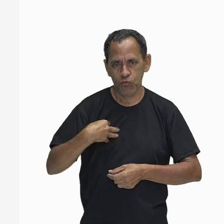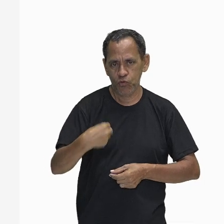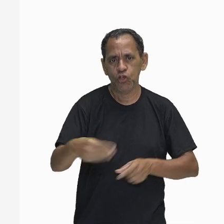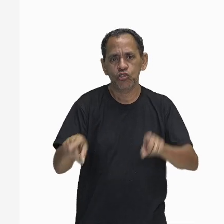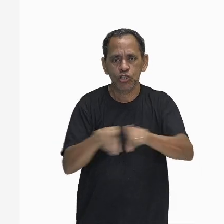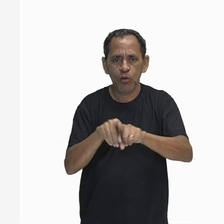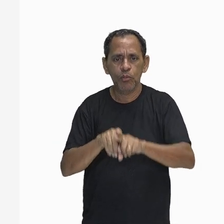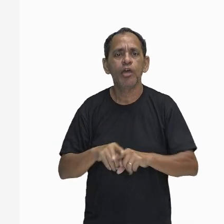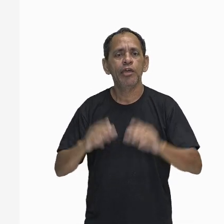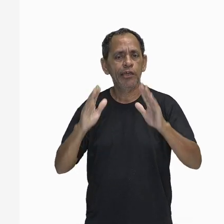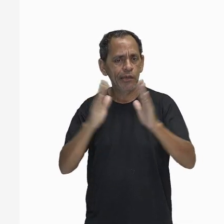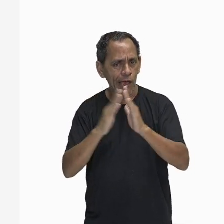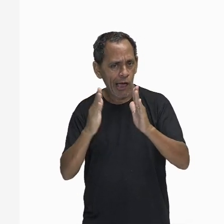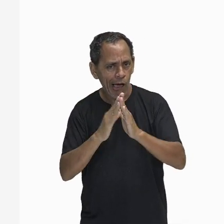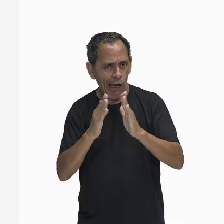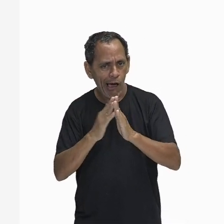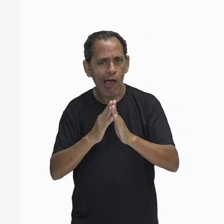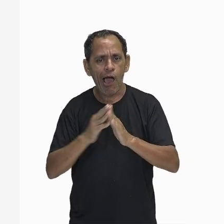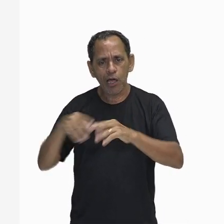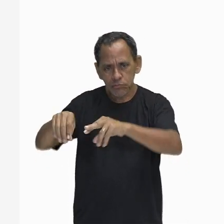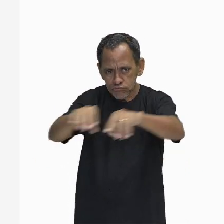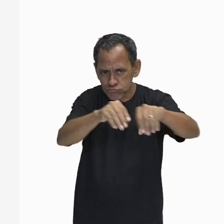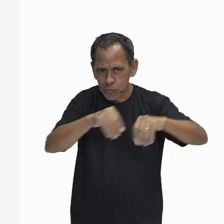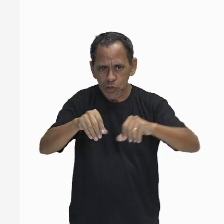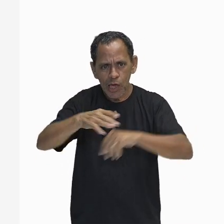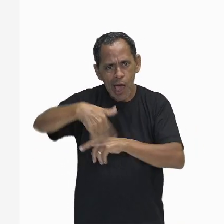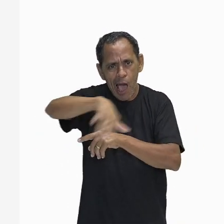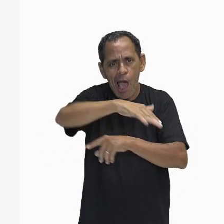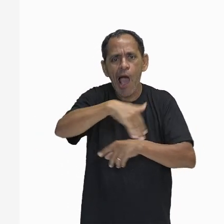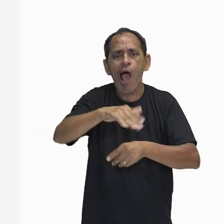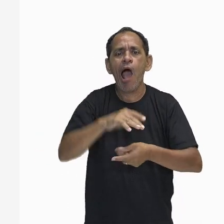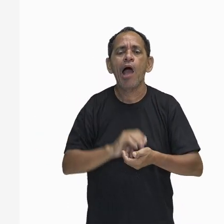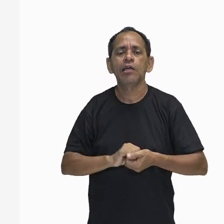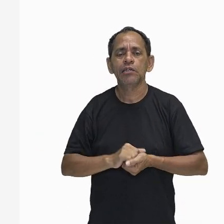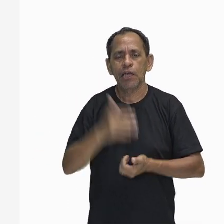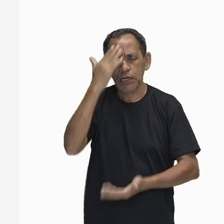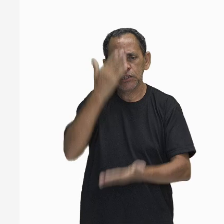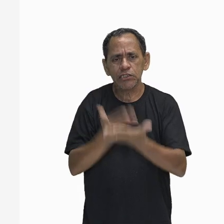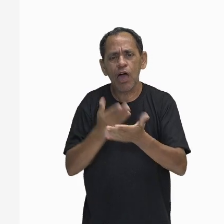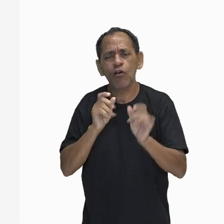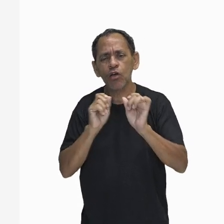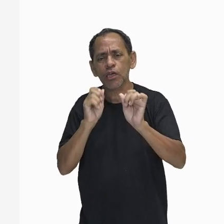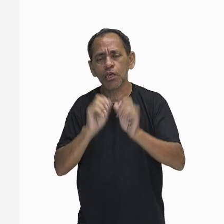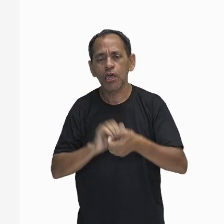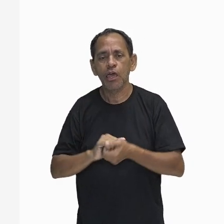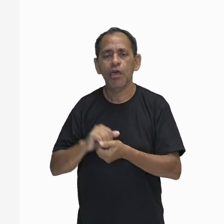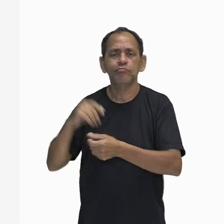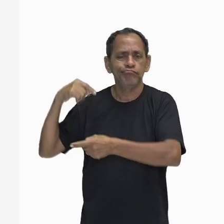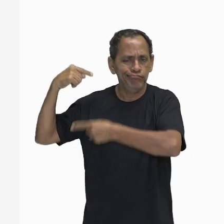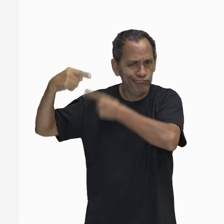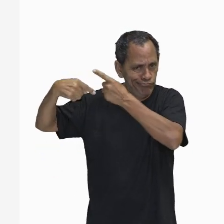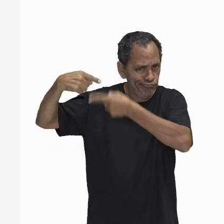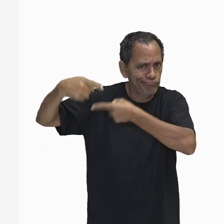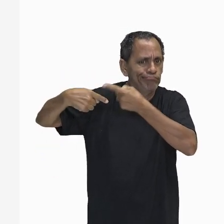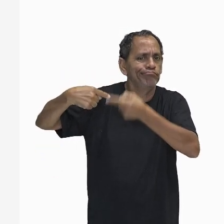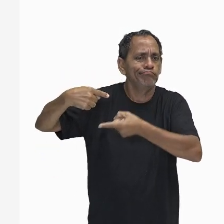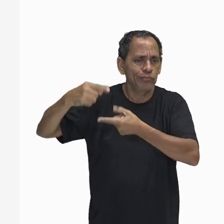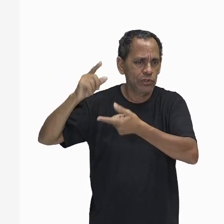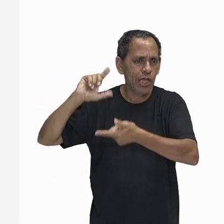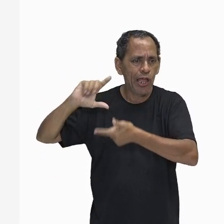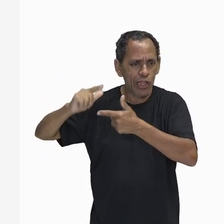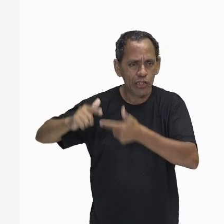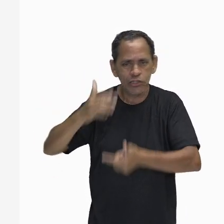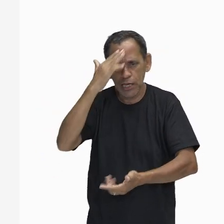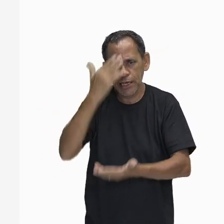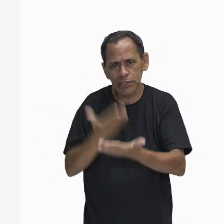casas, terras e animais. Os membros do Oikos acreditavam ter um antepassado em comum. Portanto, gente,